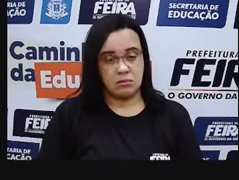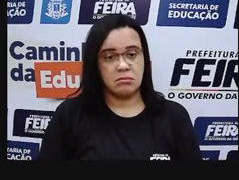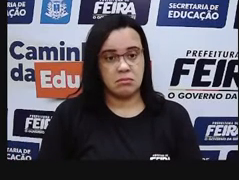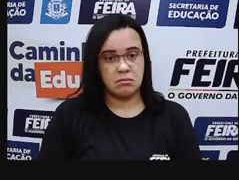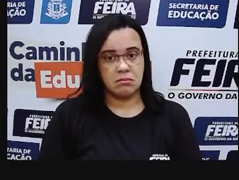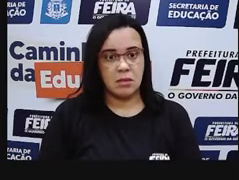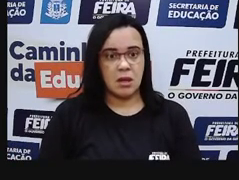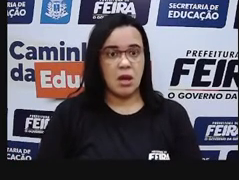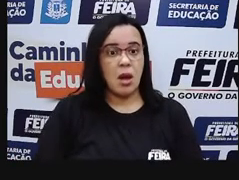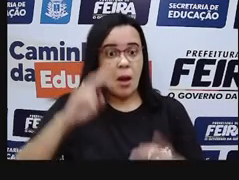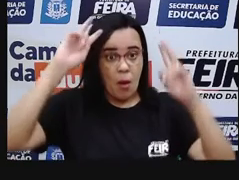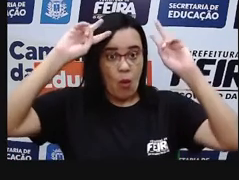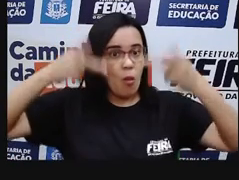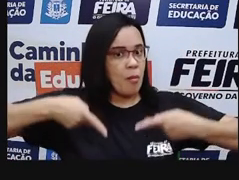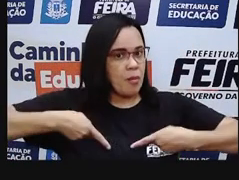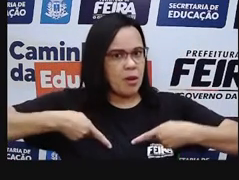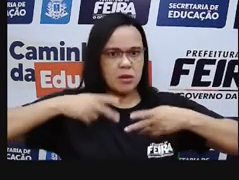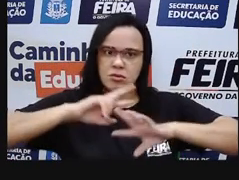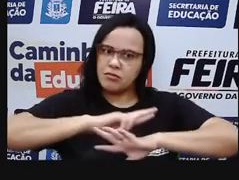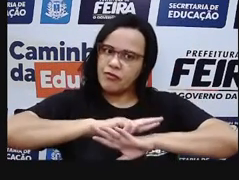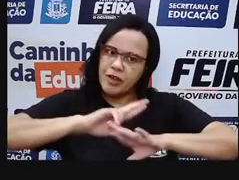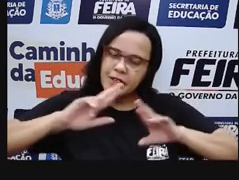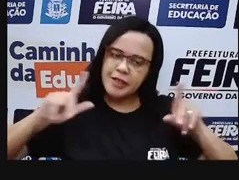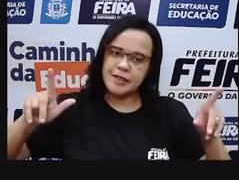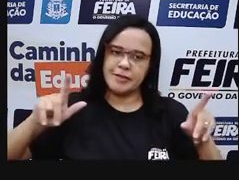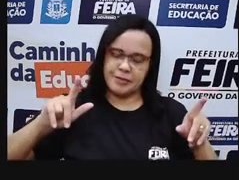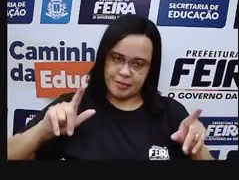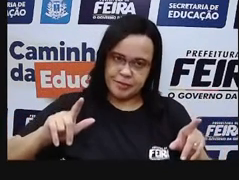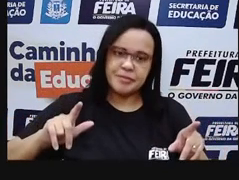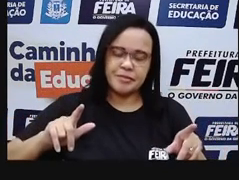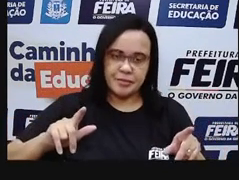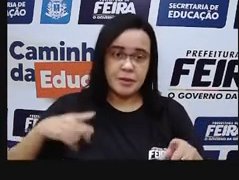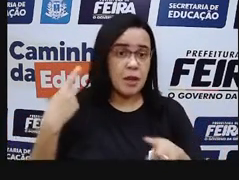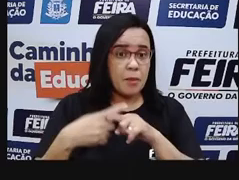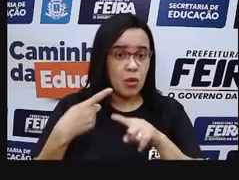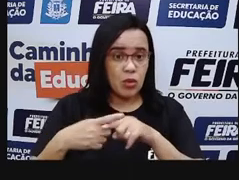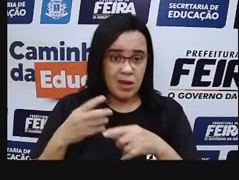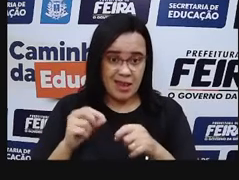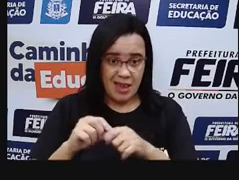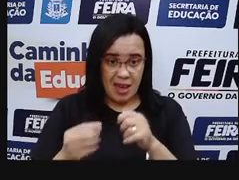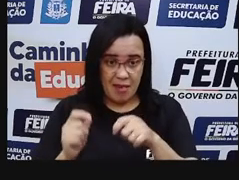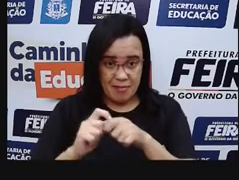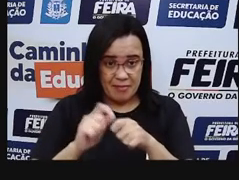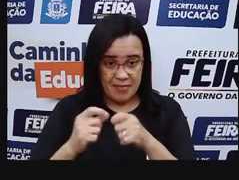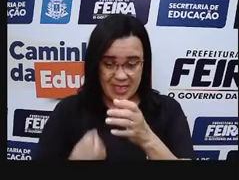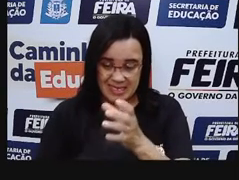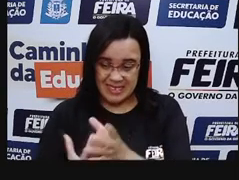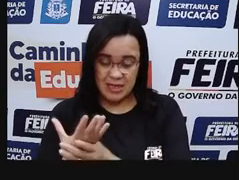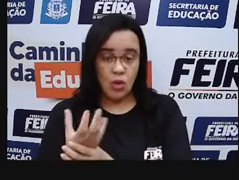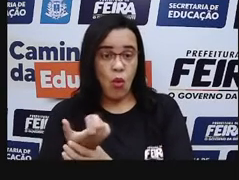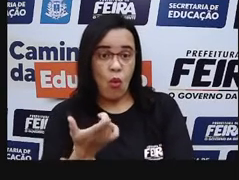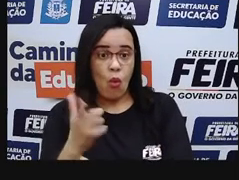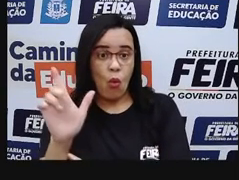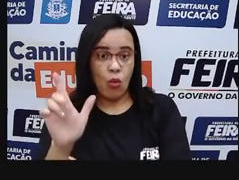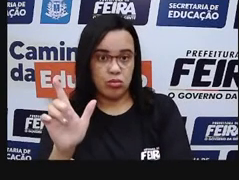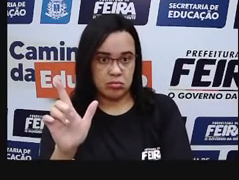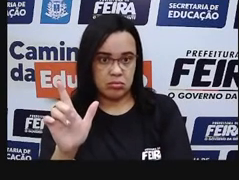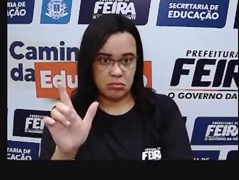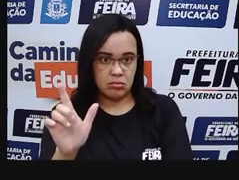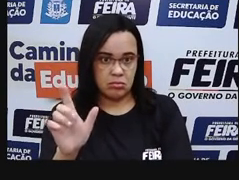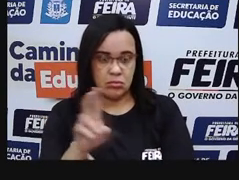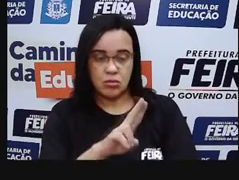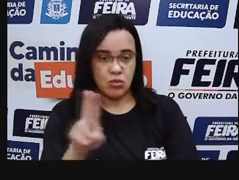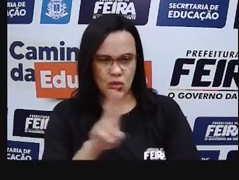causa Fabíola e Nós seres humanos ele já é produzido esse vírus Ele já arrumou ouvidos chamada de